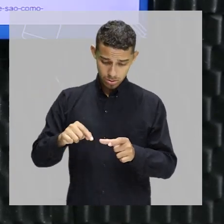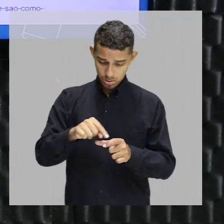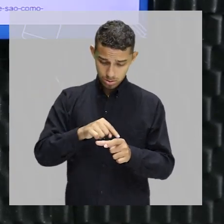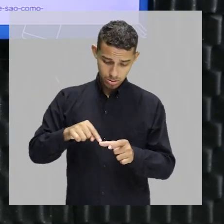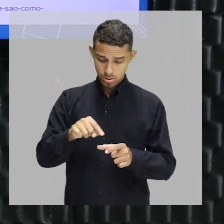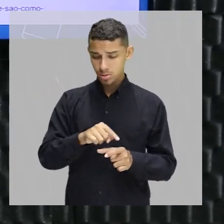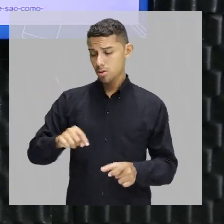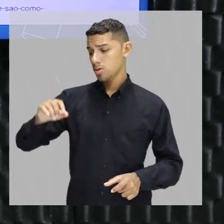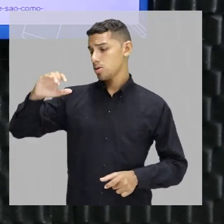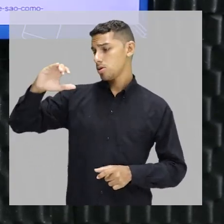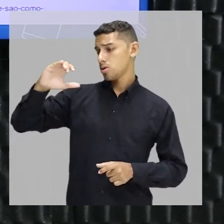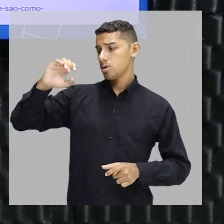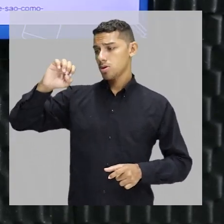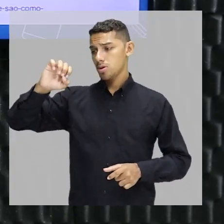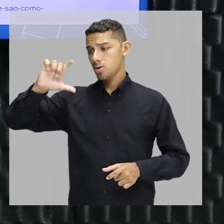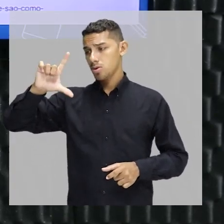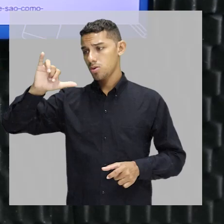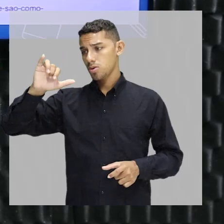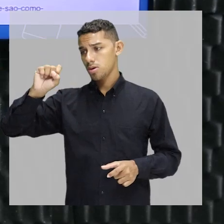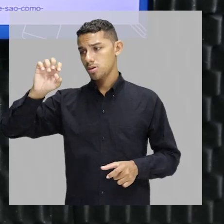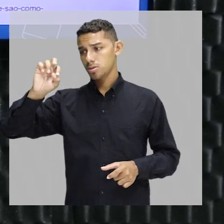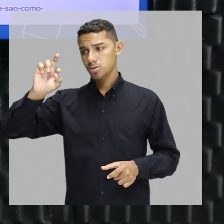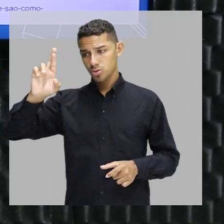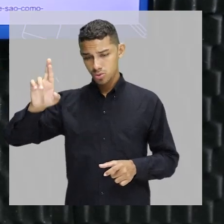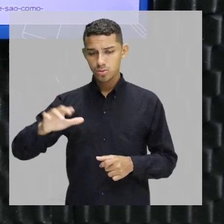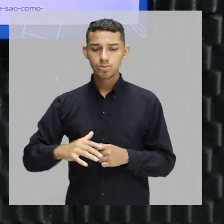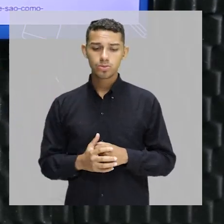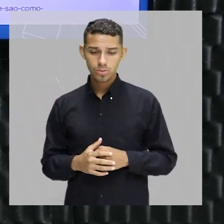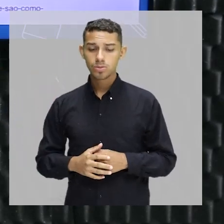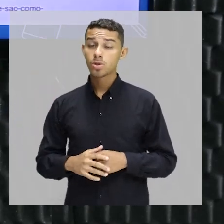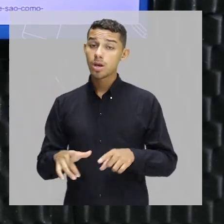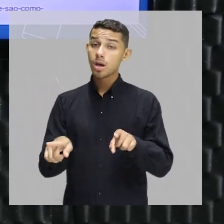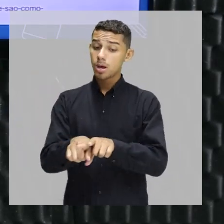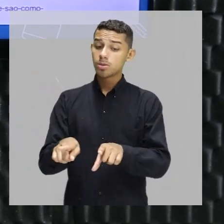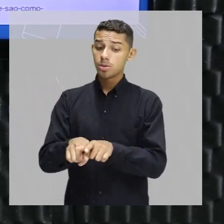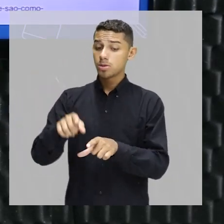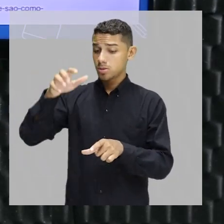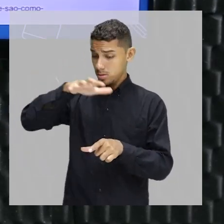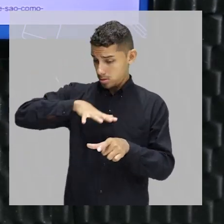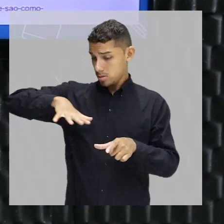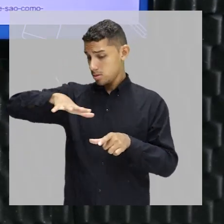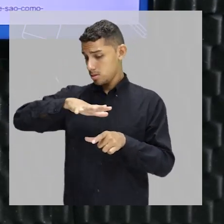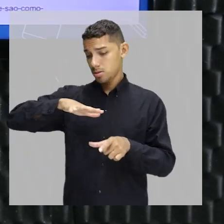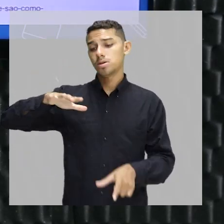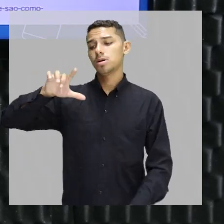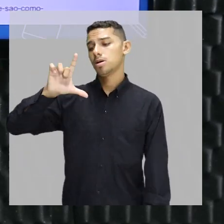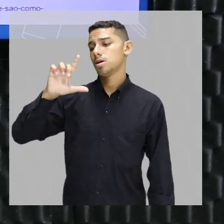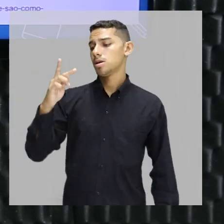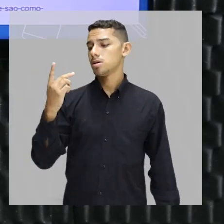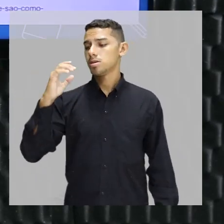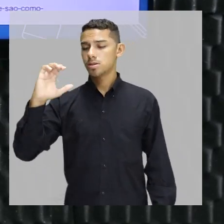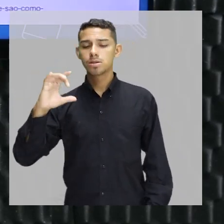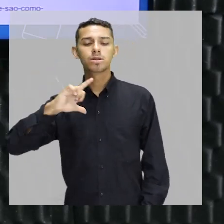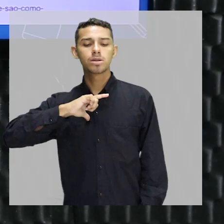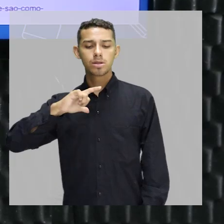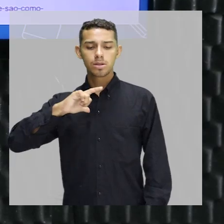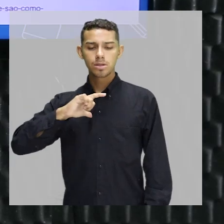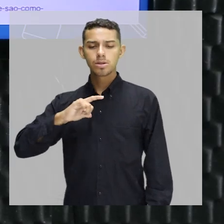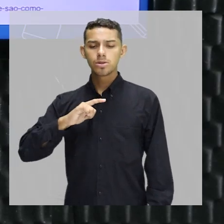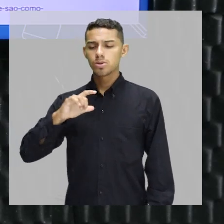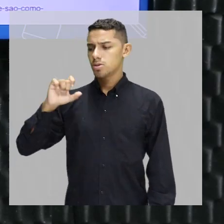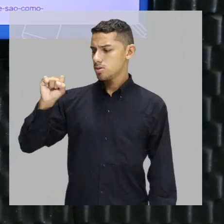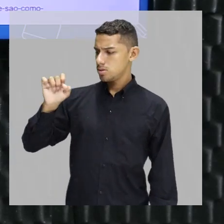um anel onde vai acontecer as colisões. Além disso, no LHC, nós temos aqui os sensores, que é onde vão ser